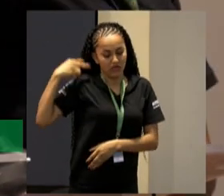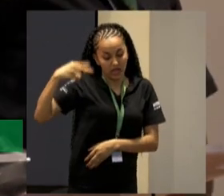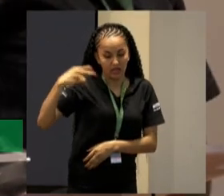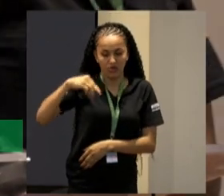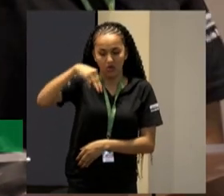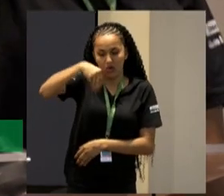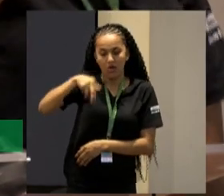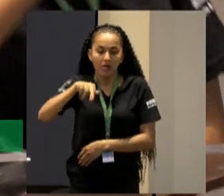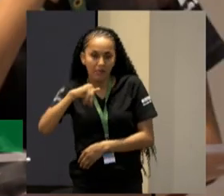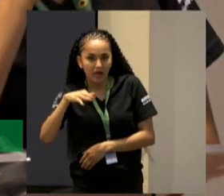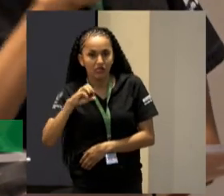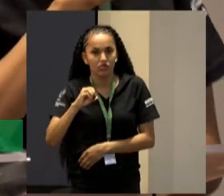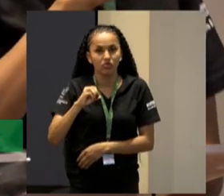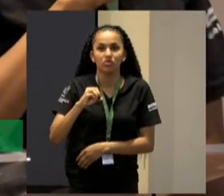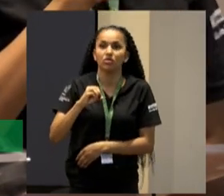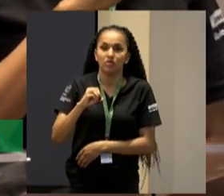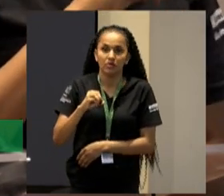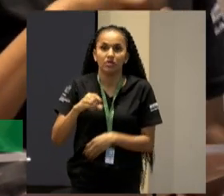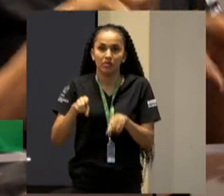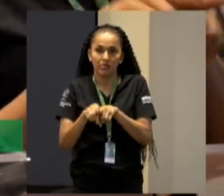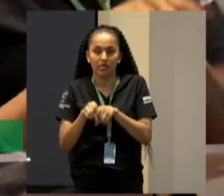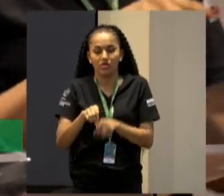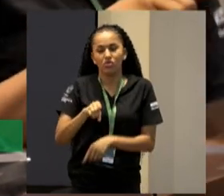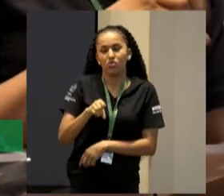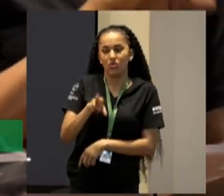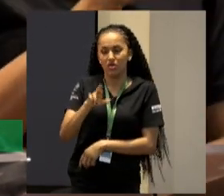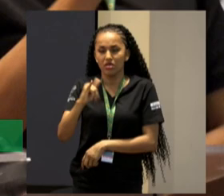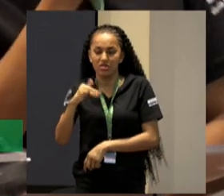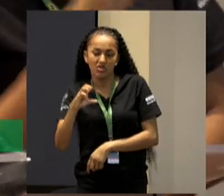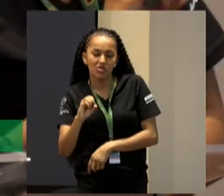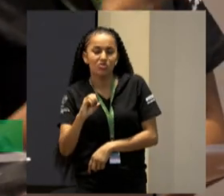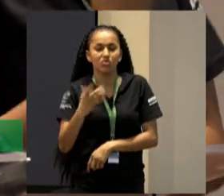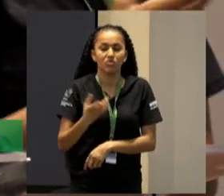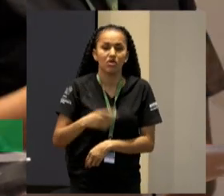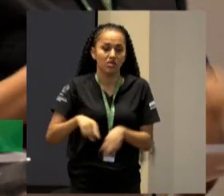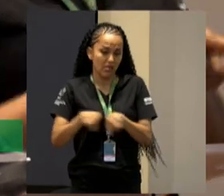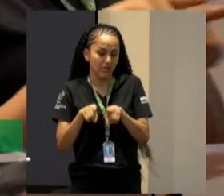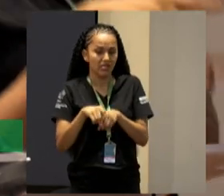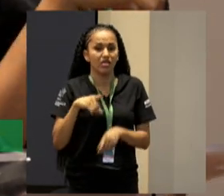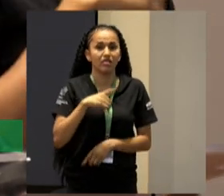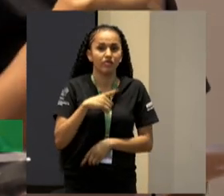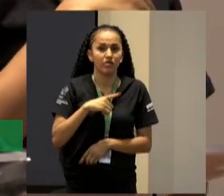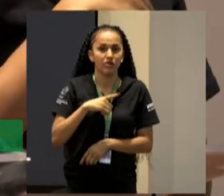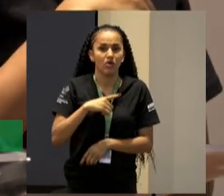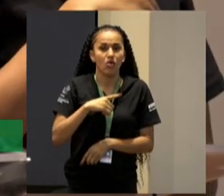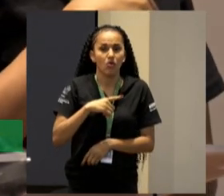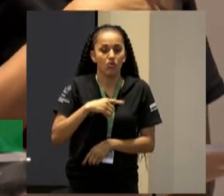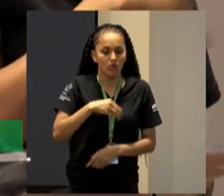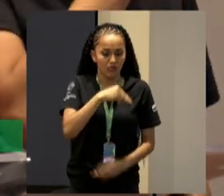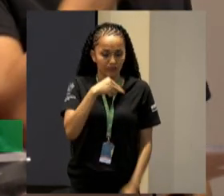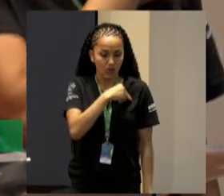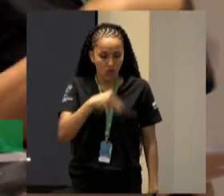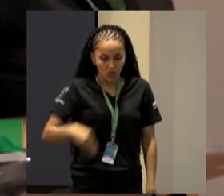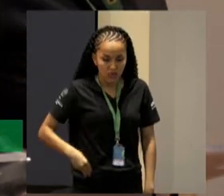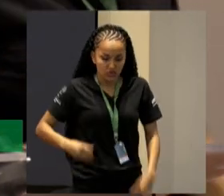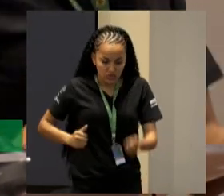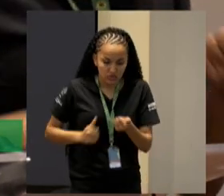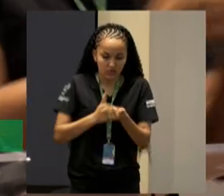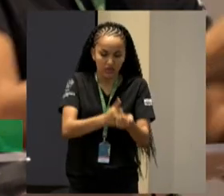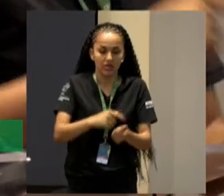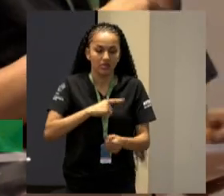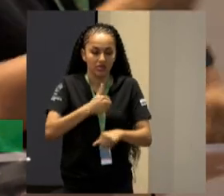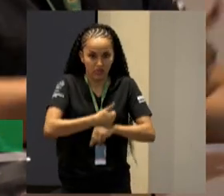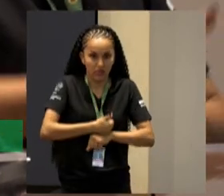de Souza e vereador Lino Pérez. O NEM teve um ministro adjunto, o NEM teve um pró-reitor